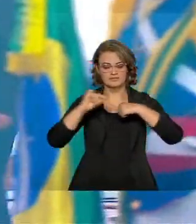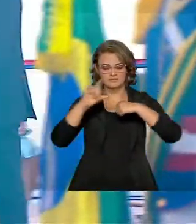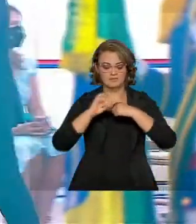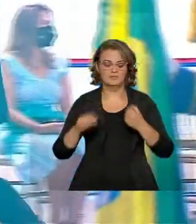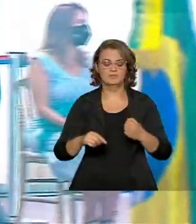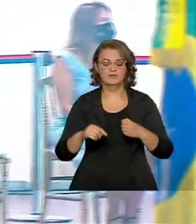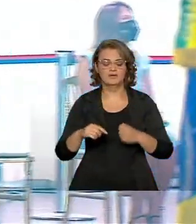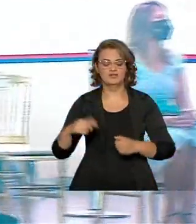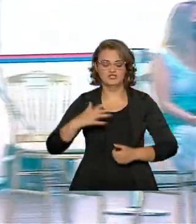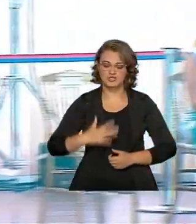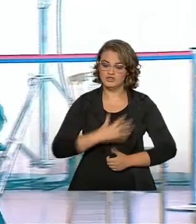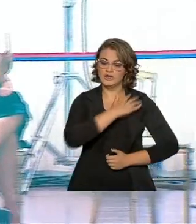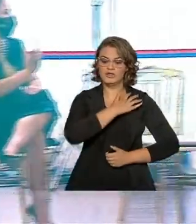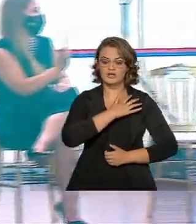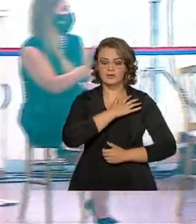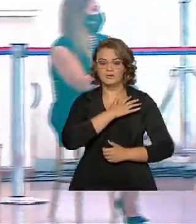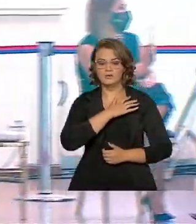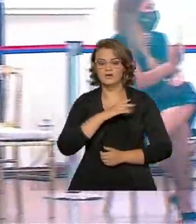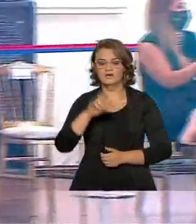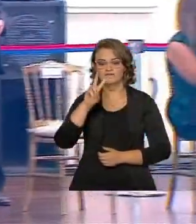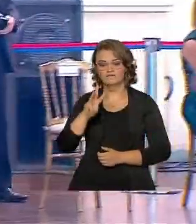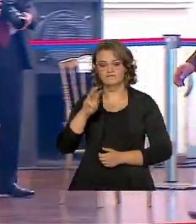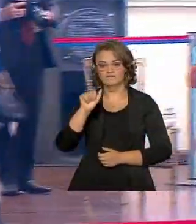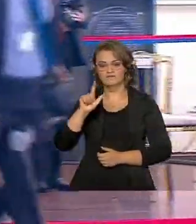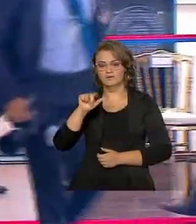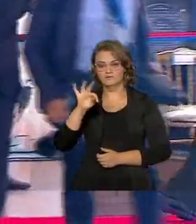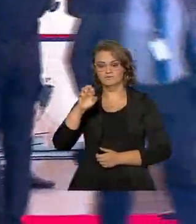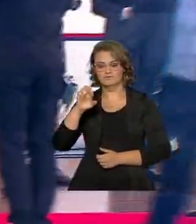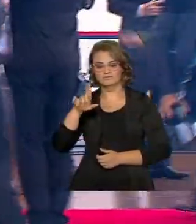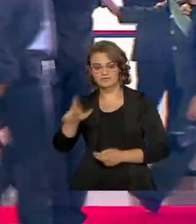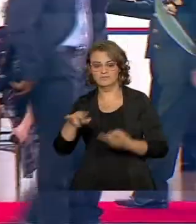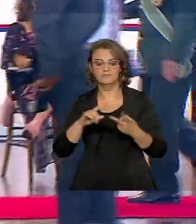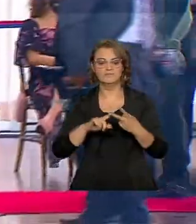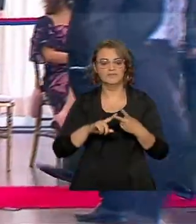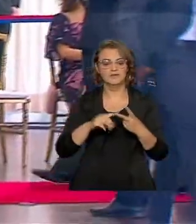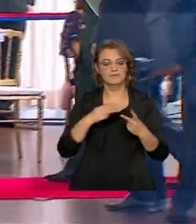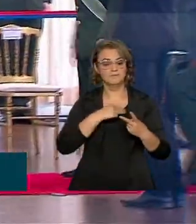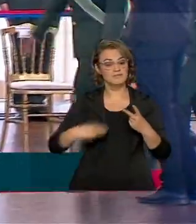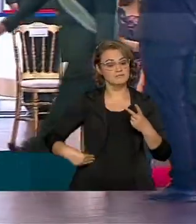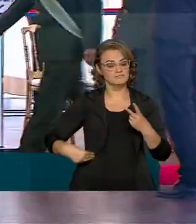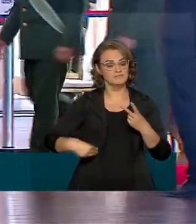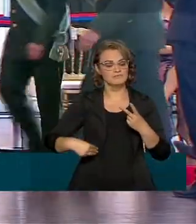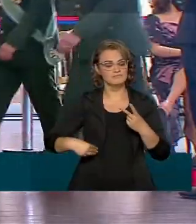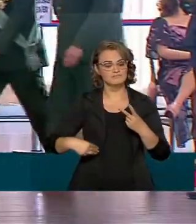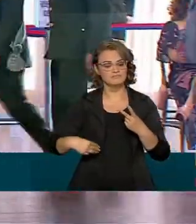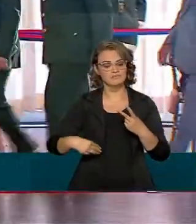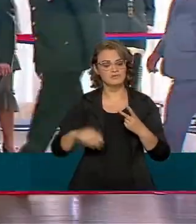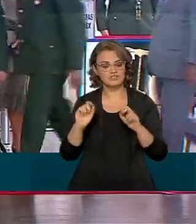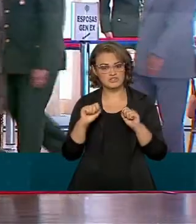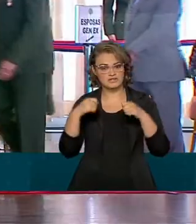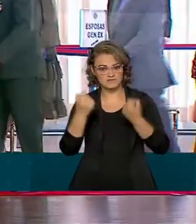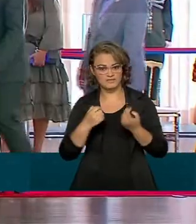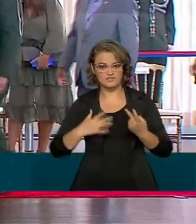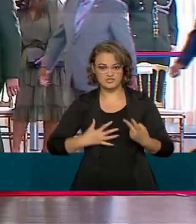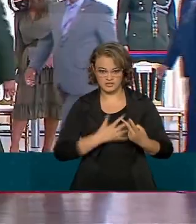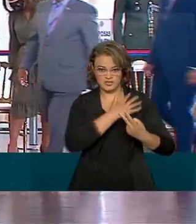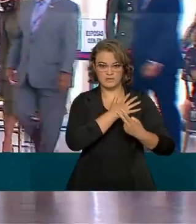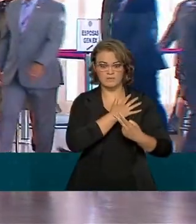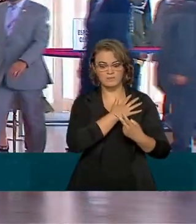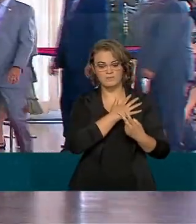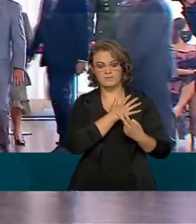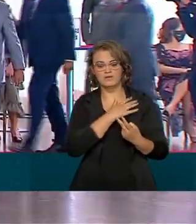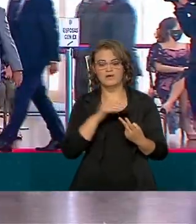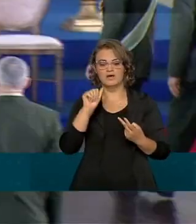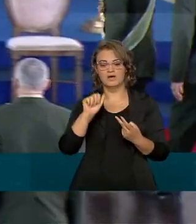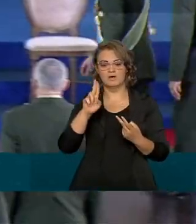civil general-de-exército Walter Souza Braga Netto Ministro de estado da Defesa general-de-exército